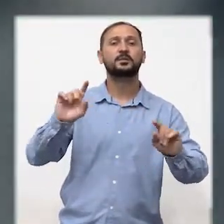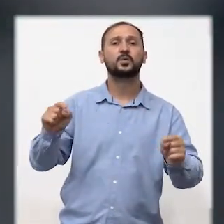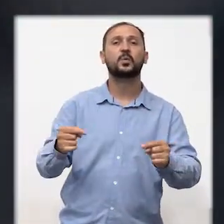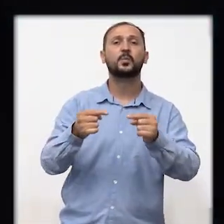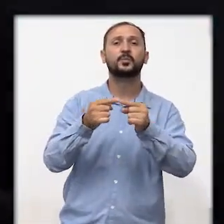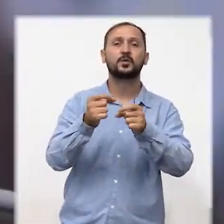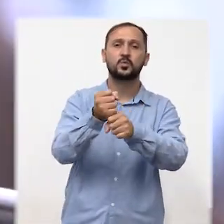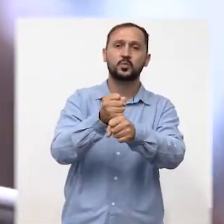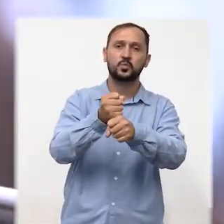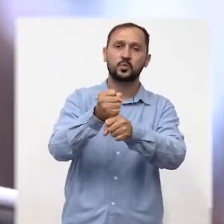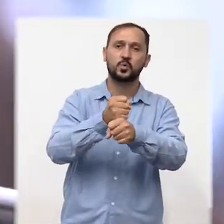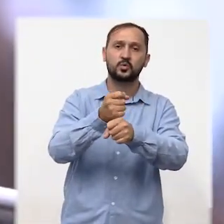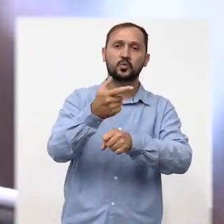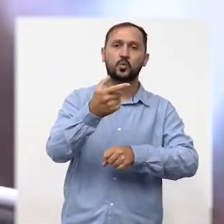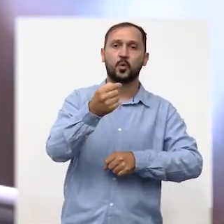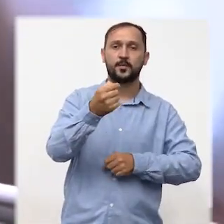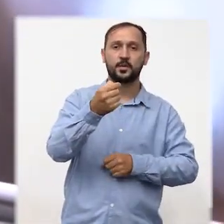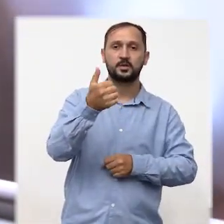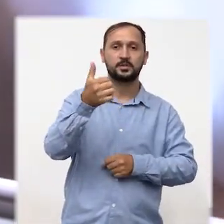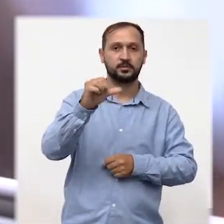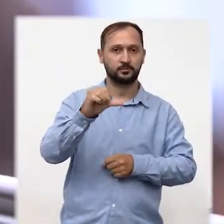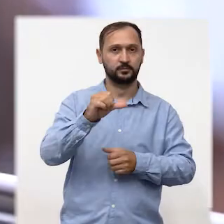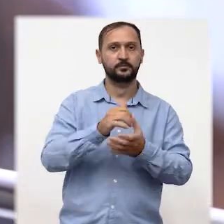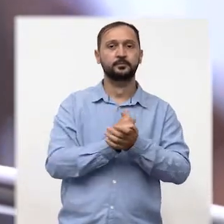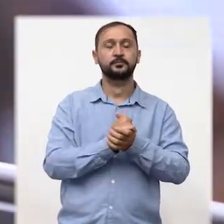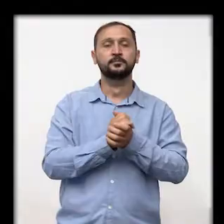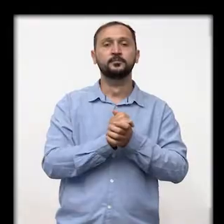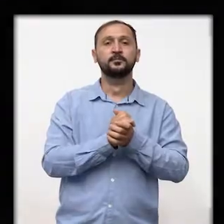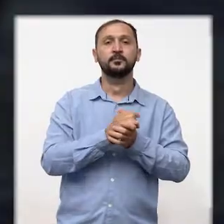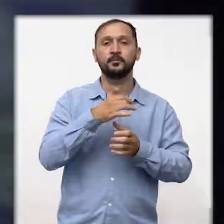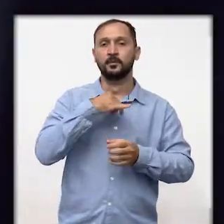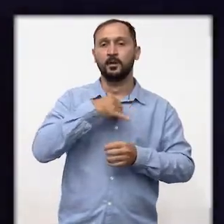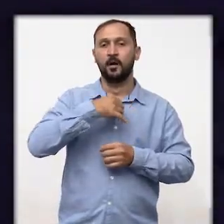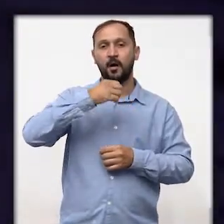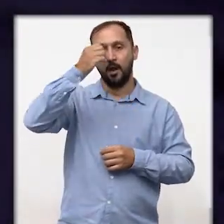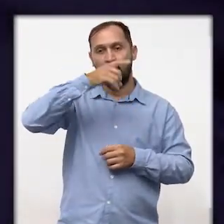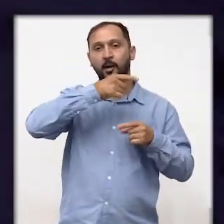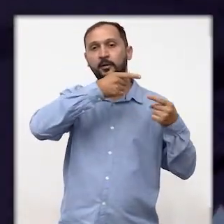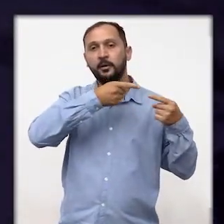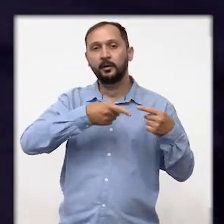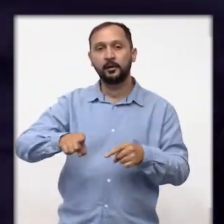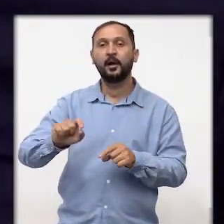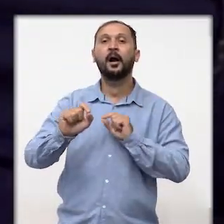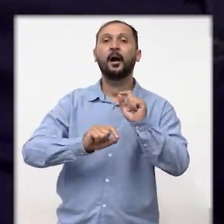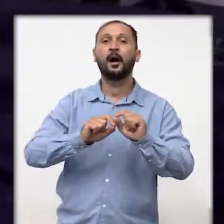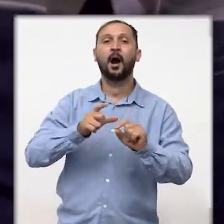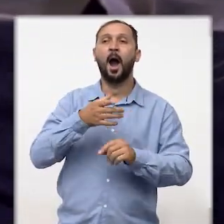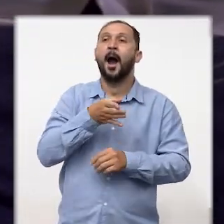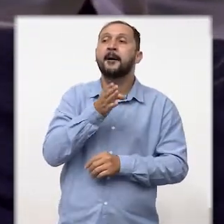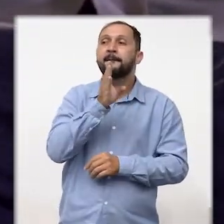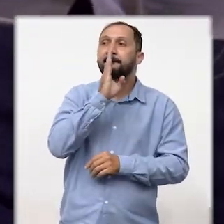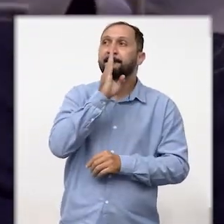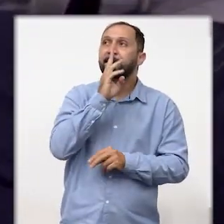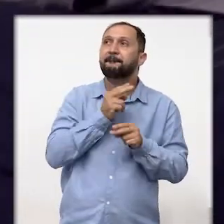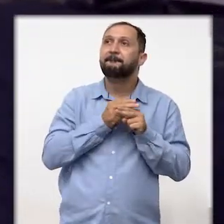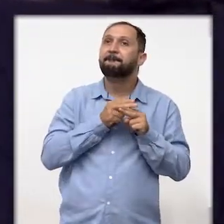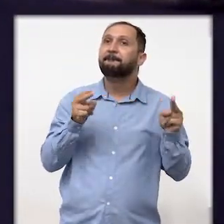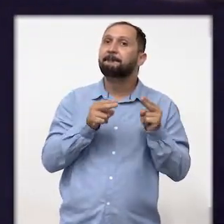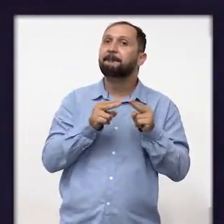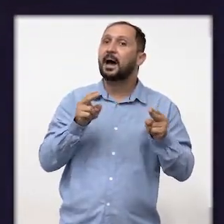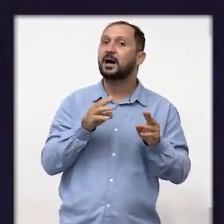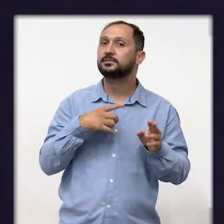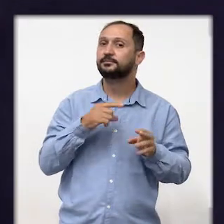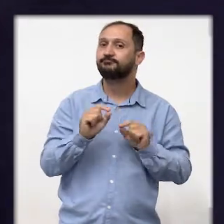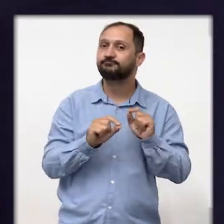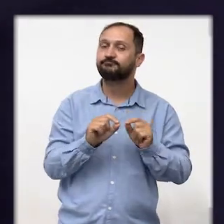informações referentes ao ano de 2019. A violência sexual infanto-juvenil é silenciosa,